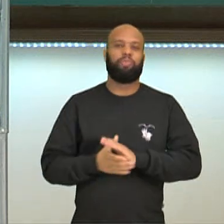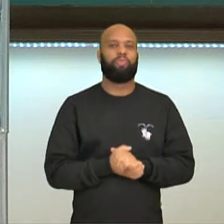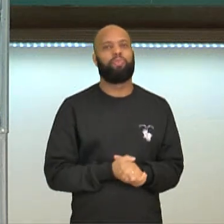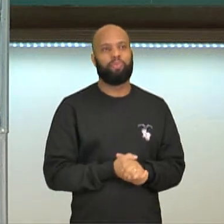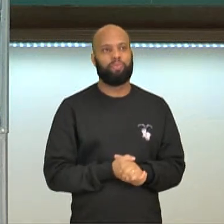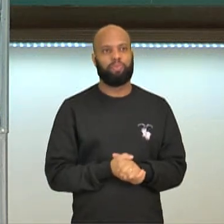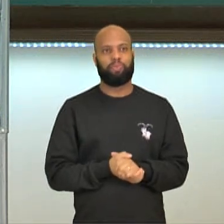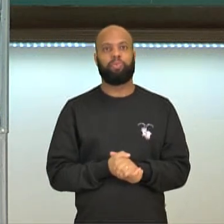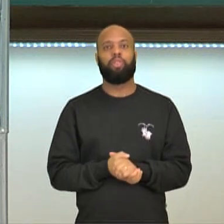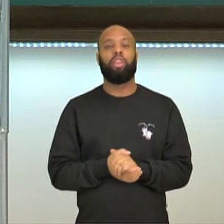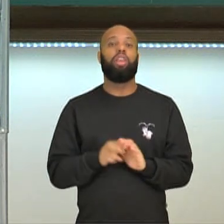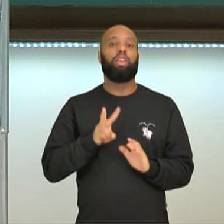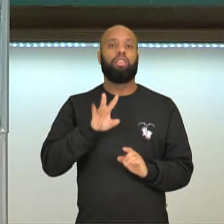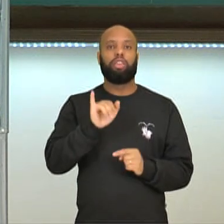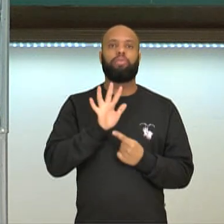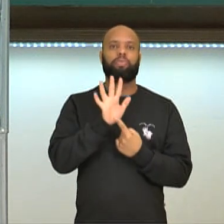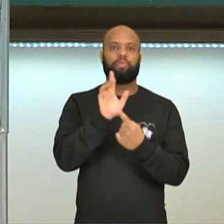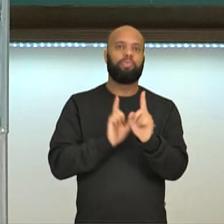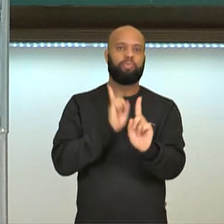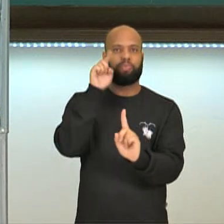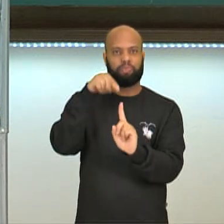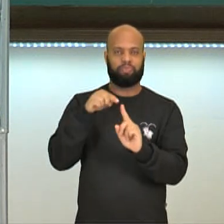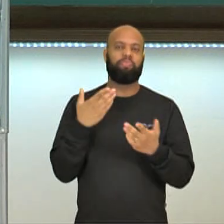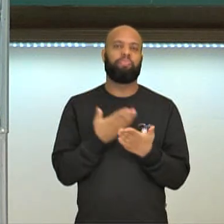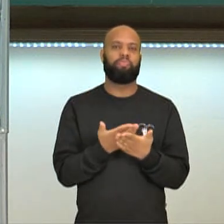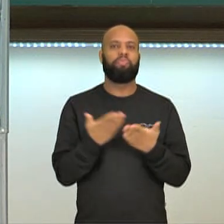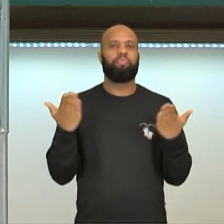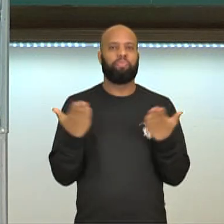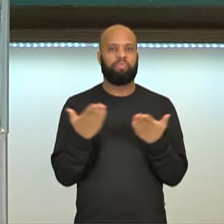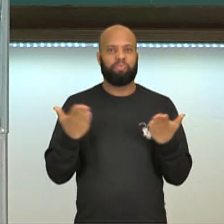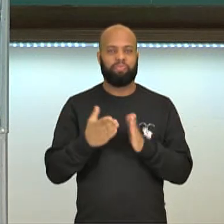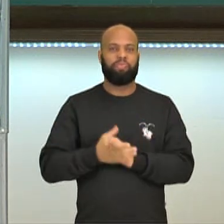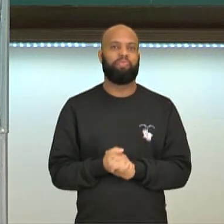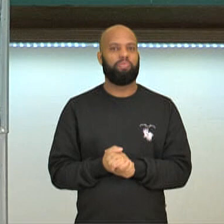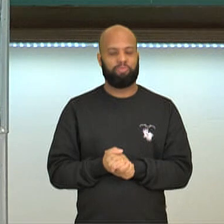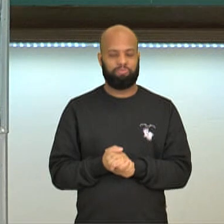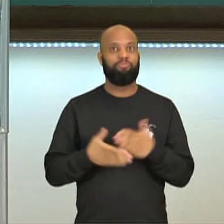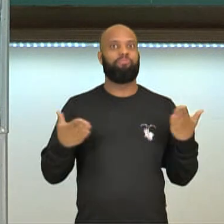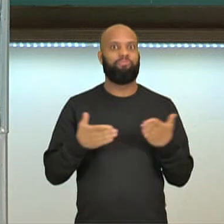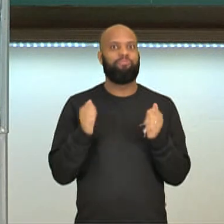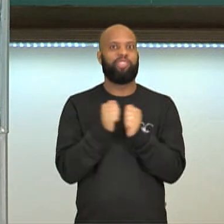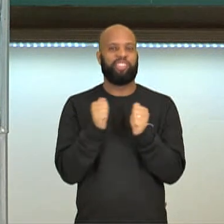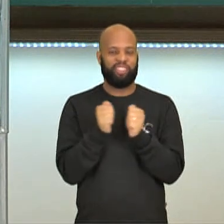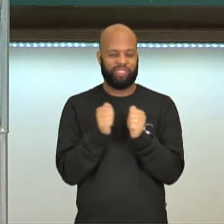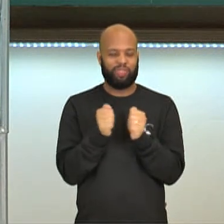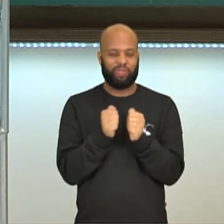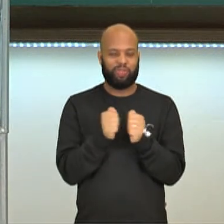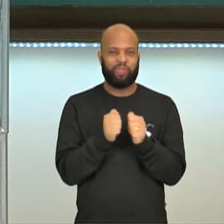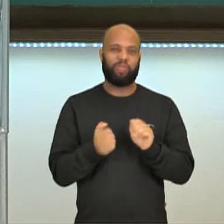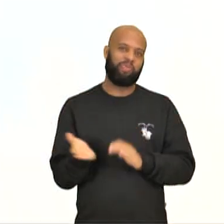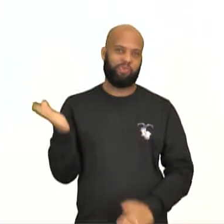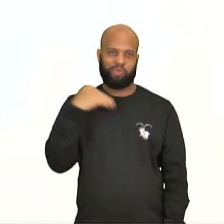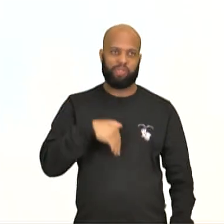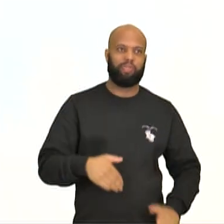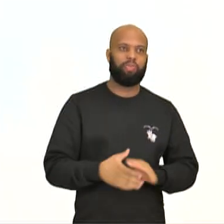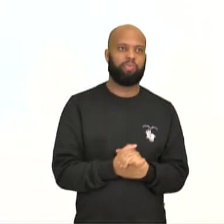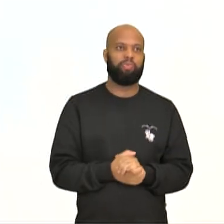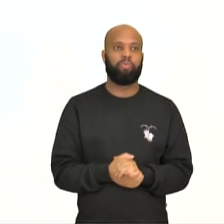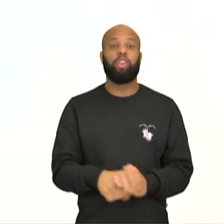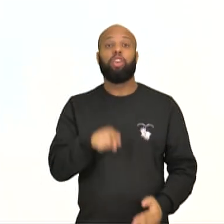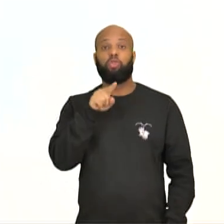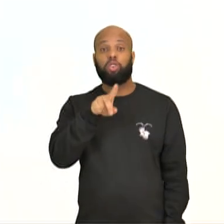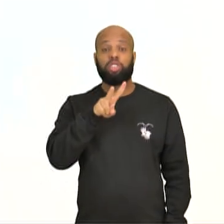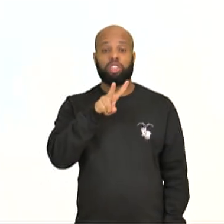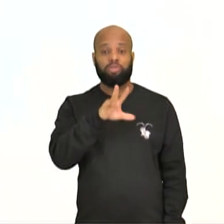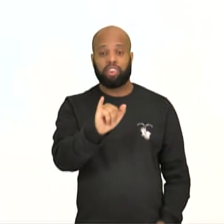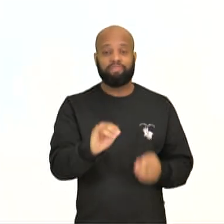vou apresentar para vocês o objetivo da nossa aula. Se embarque nessa aventura, segura-se na poltrona aí. Olha só. Identificar